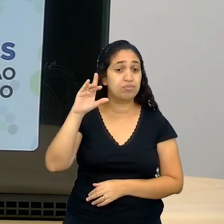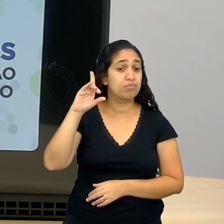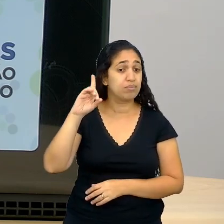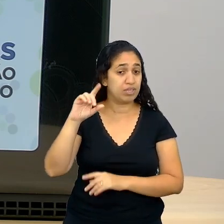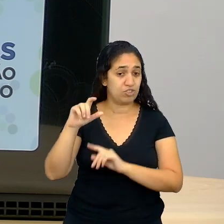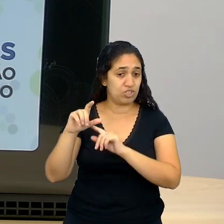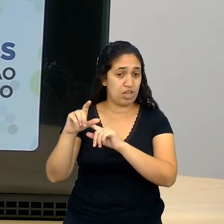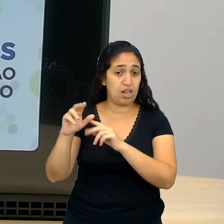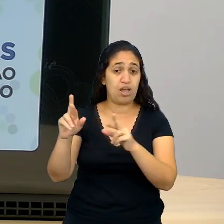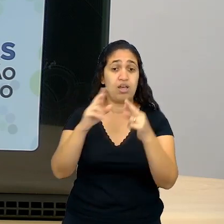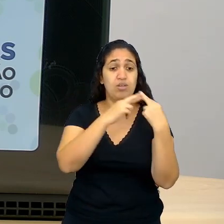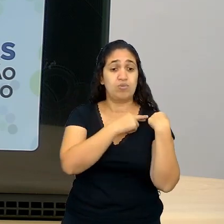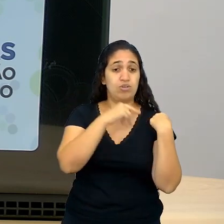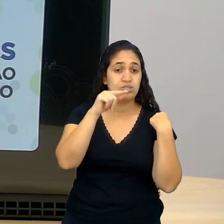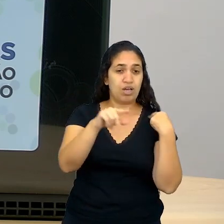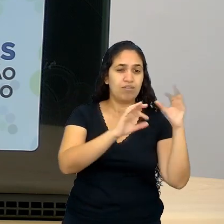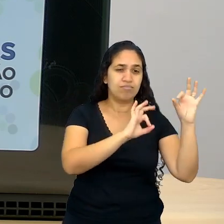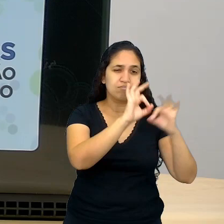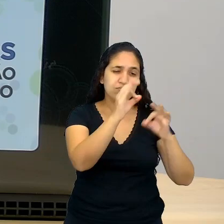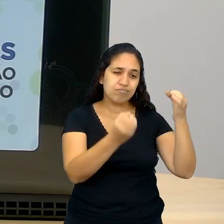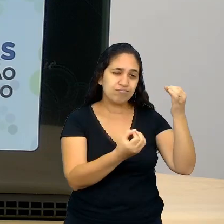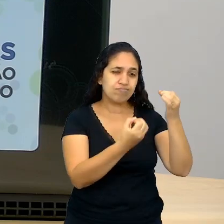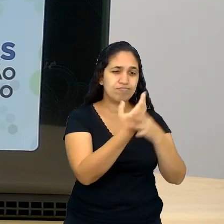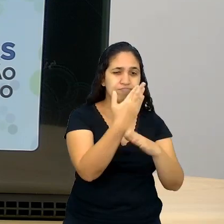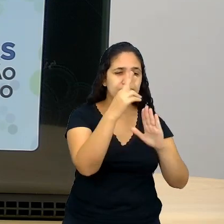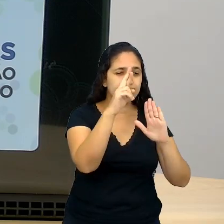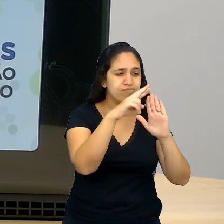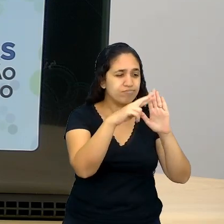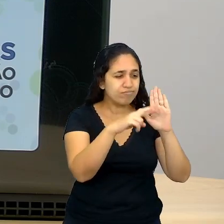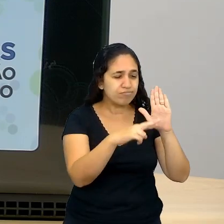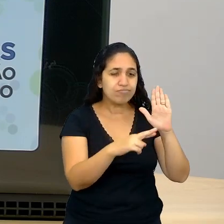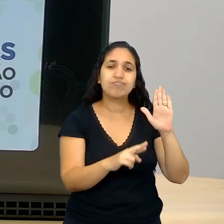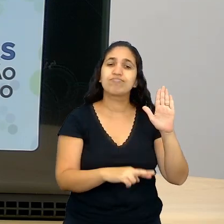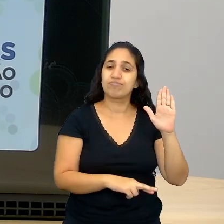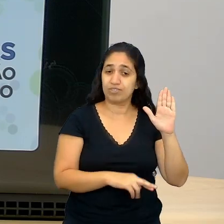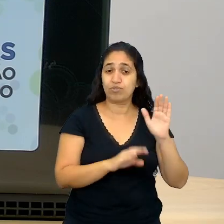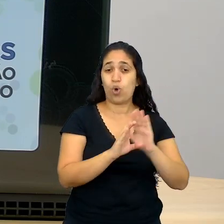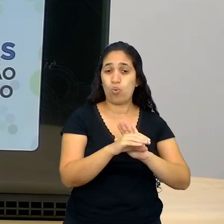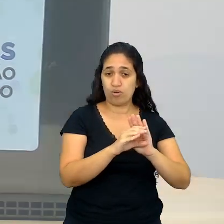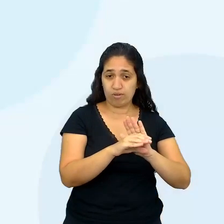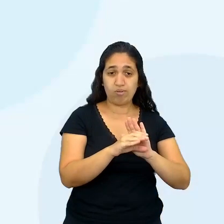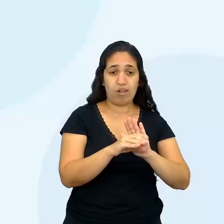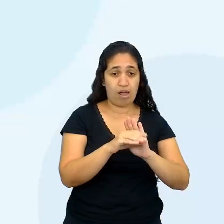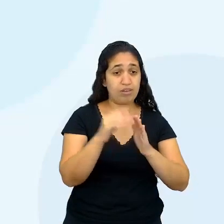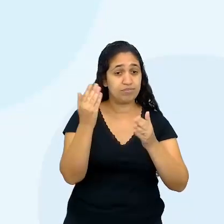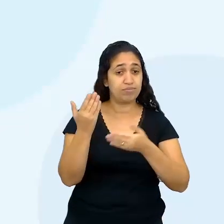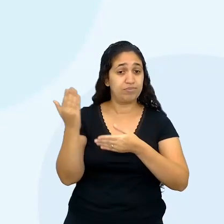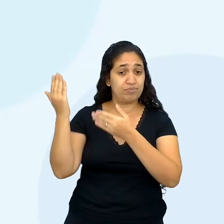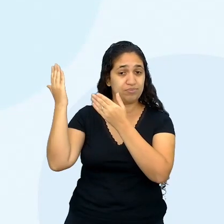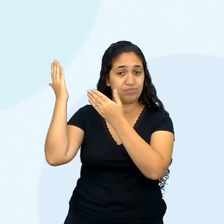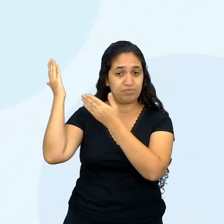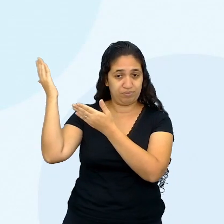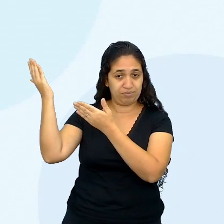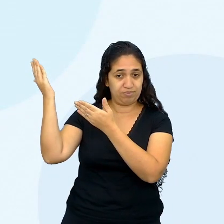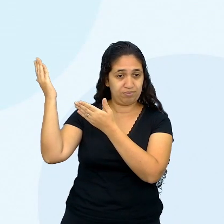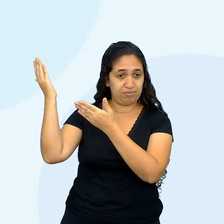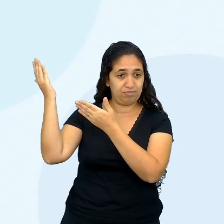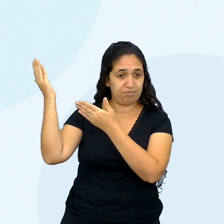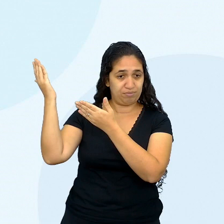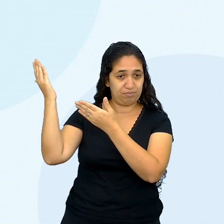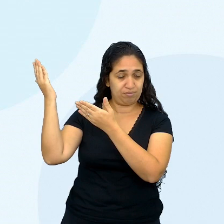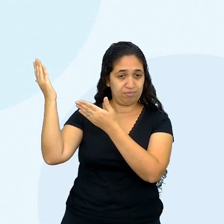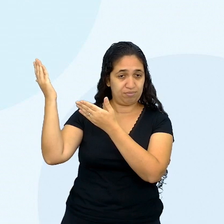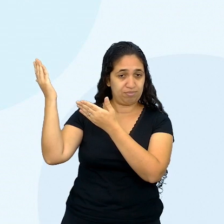né, elaborar e atualizar, normatizar, né, toda essa parte curricular. Então, vai aparecer aí para vocês na tela.